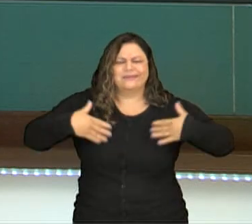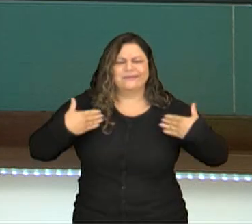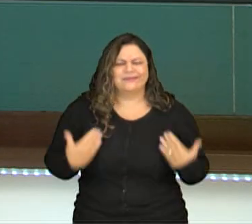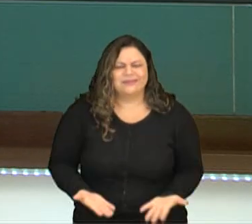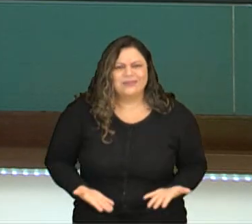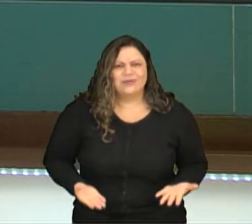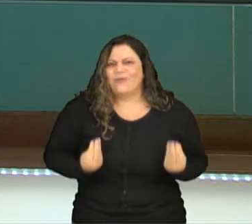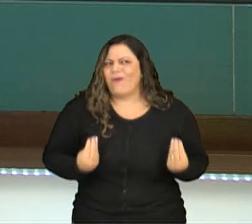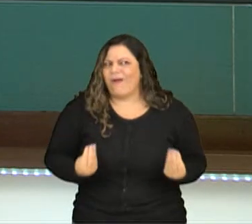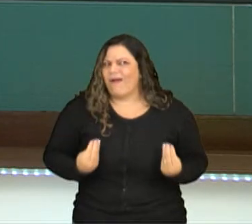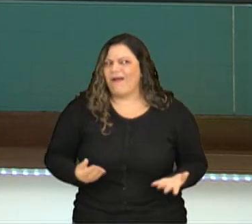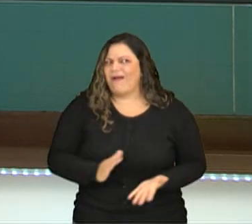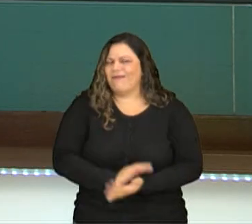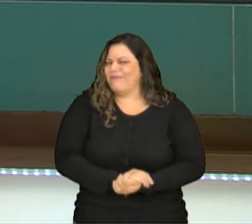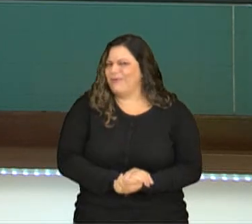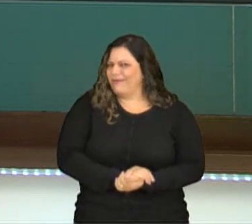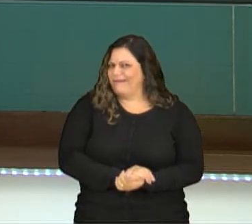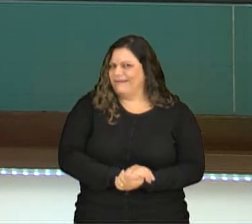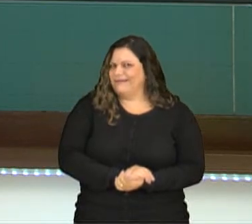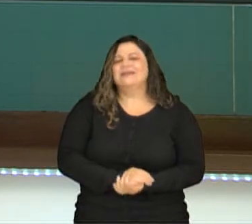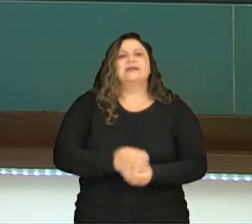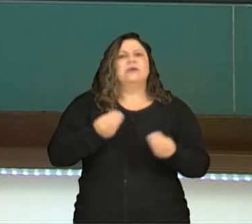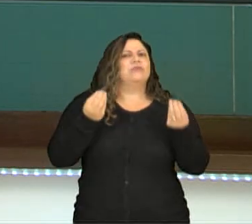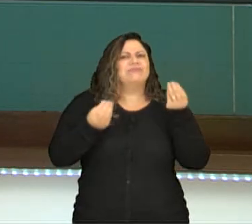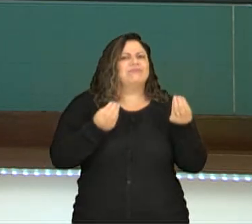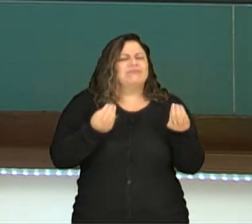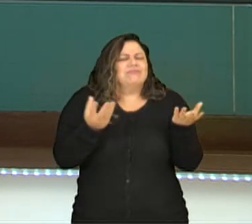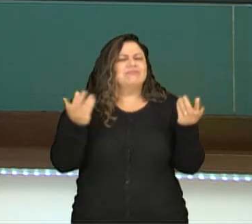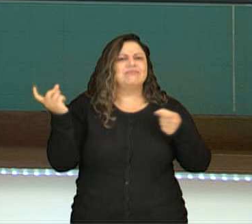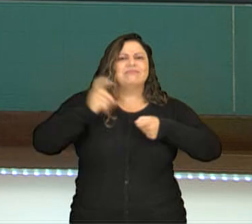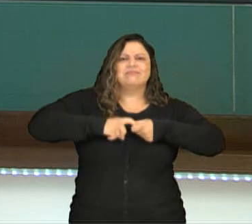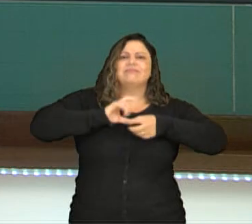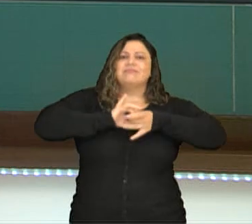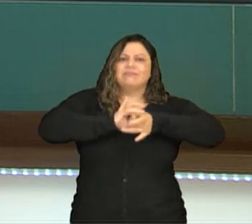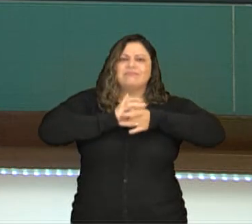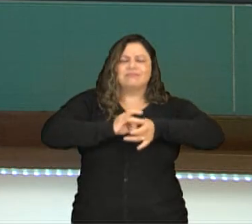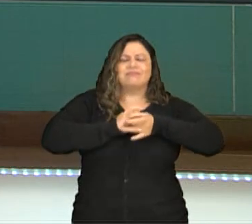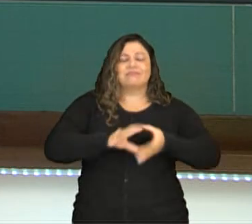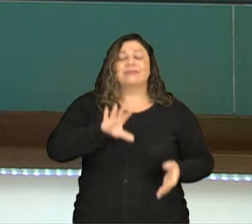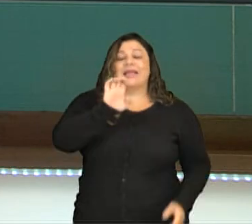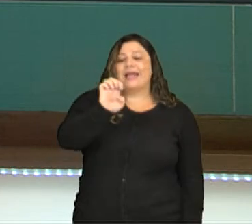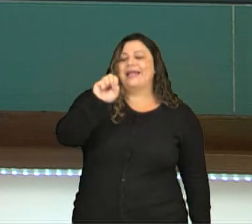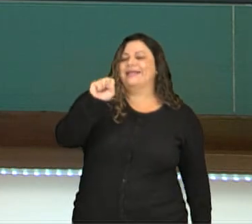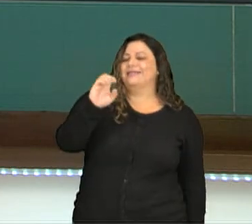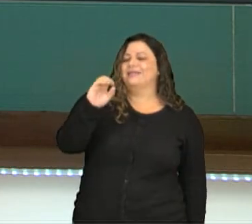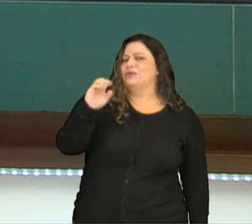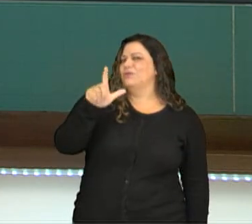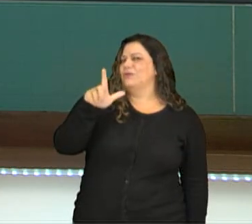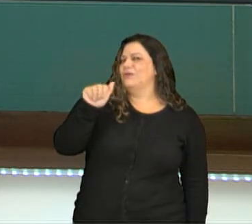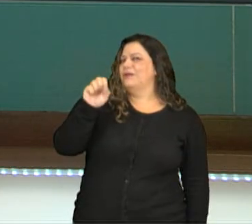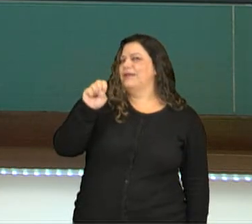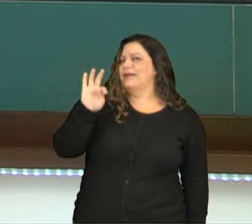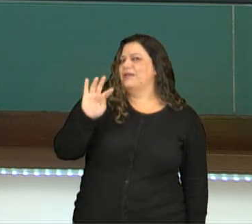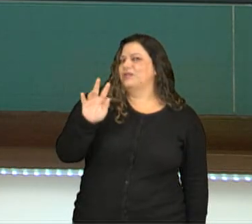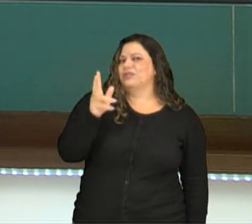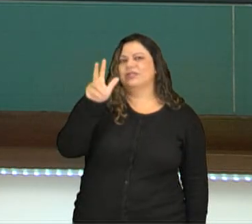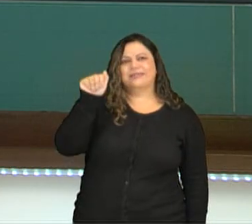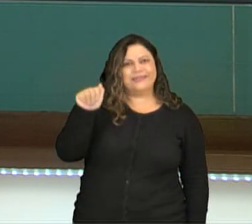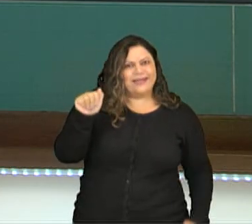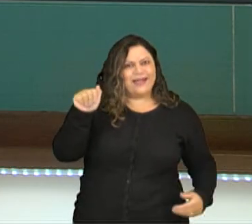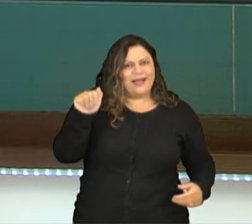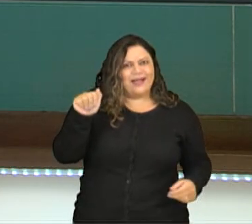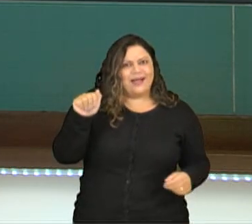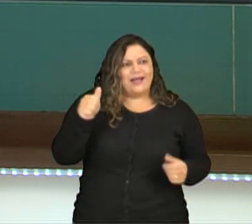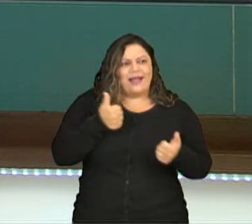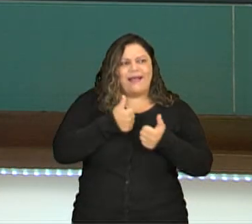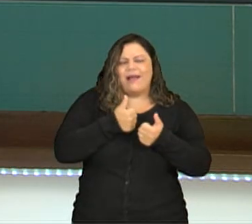isso tem a ver com o que você estava falando anteriormente? Já repararam que o nome escolástica é próximo de um outro nome bem